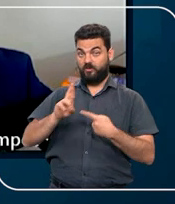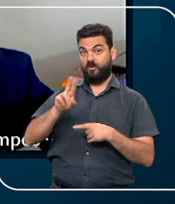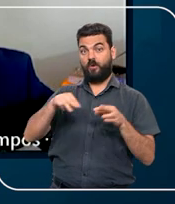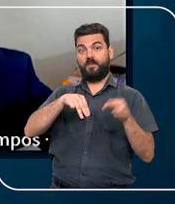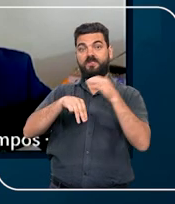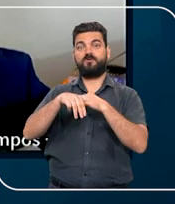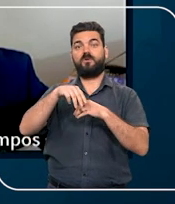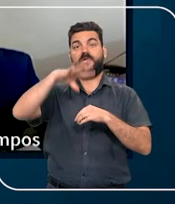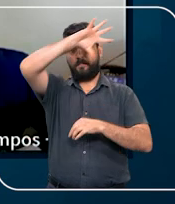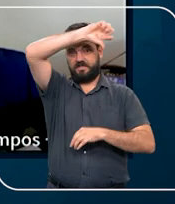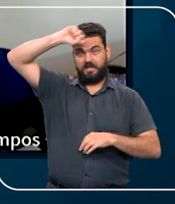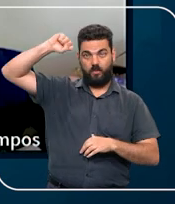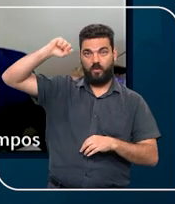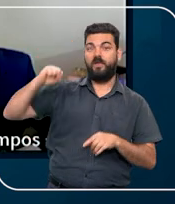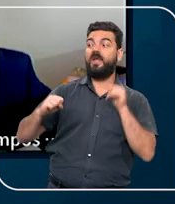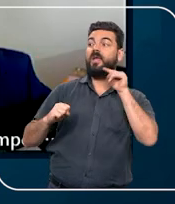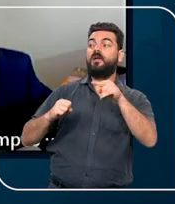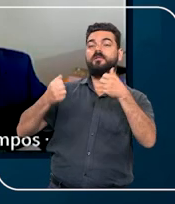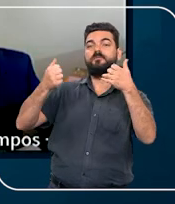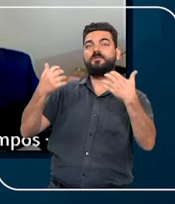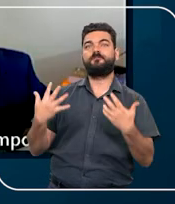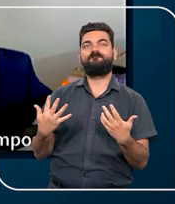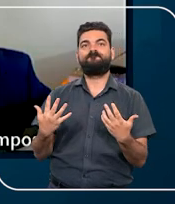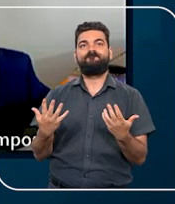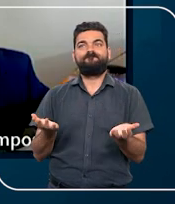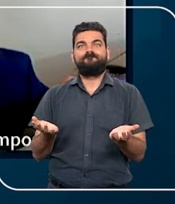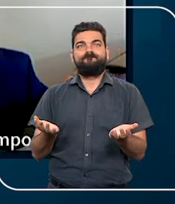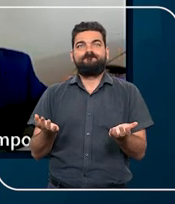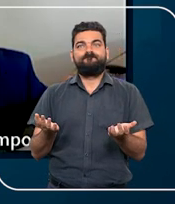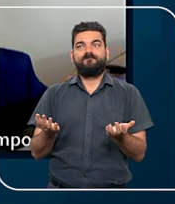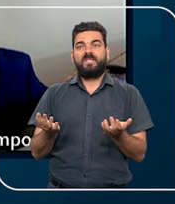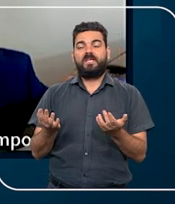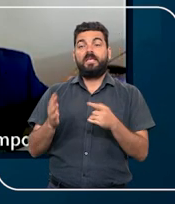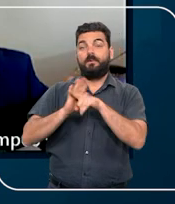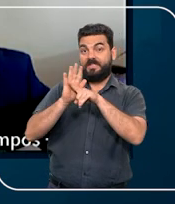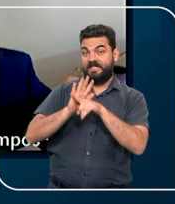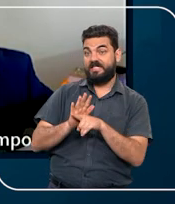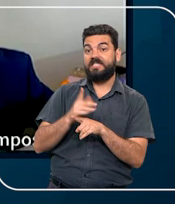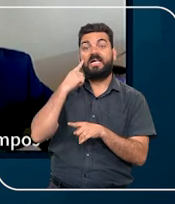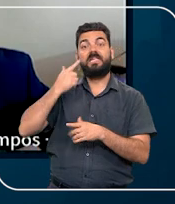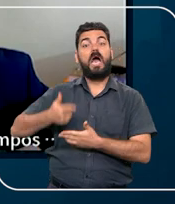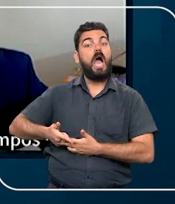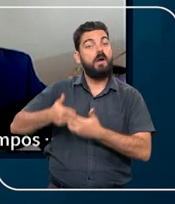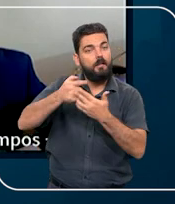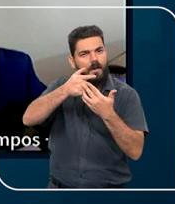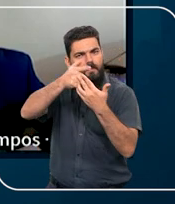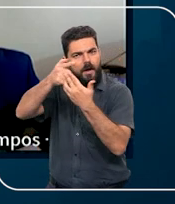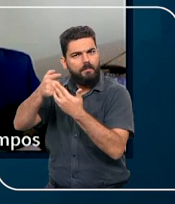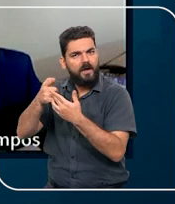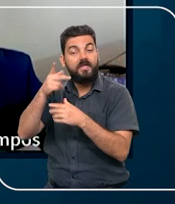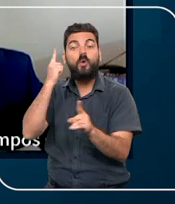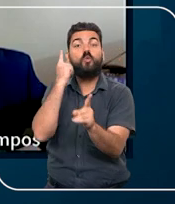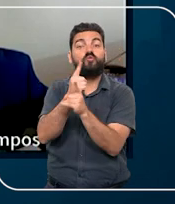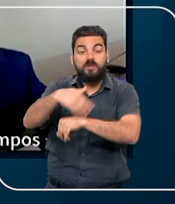o relator do caso Ministro Sebastião Rei Júnior verificou que de fato a perícia dos cartuchos deflagrados encontrados no